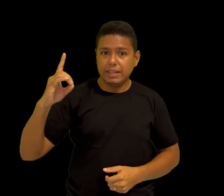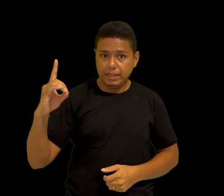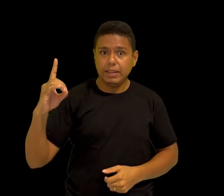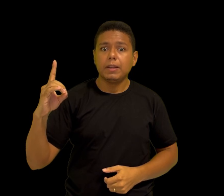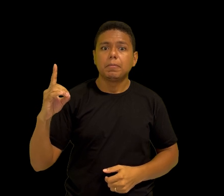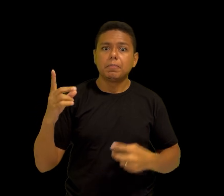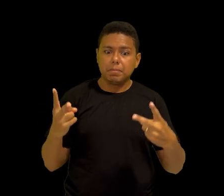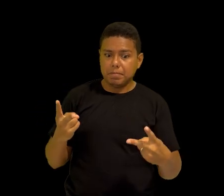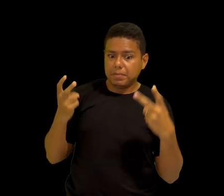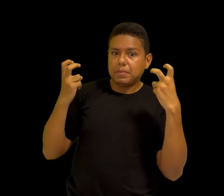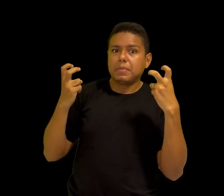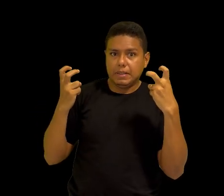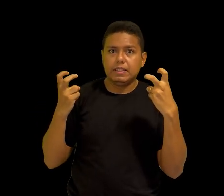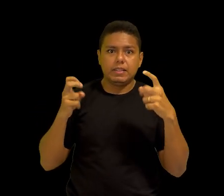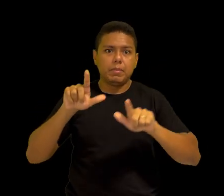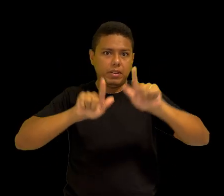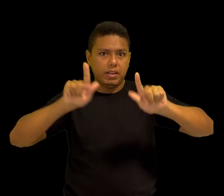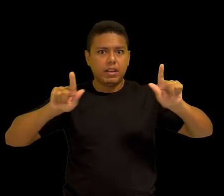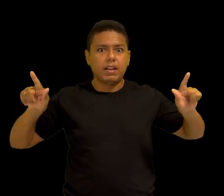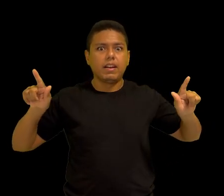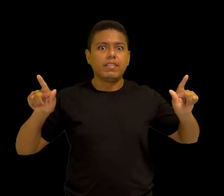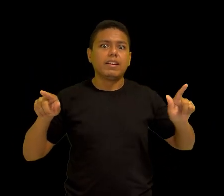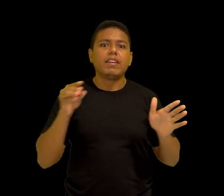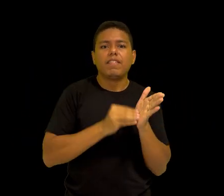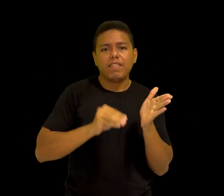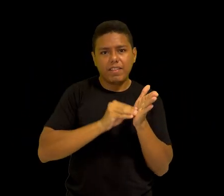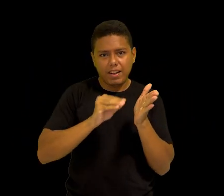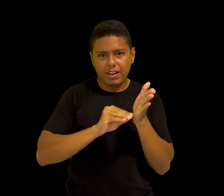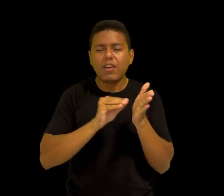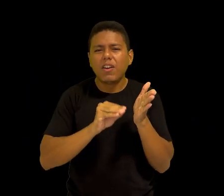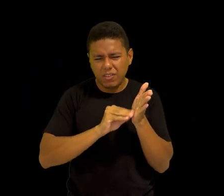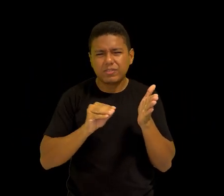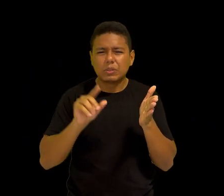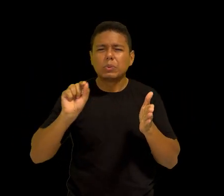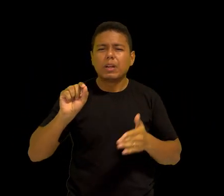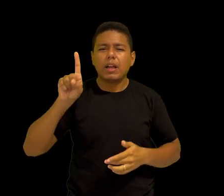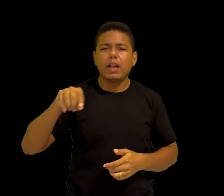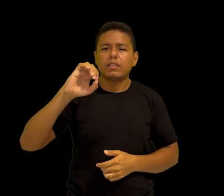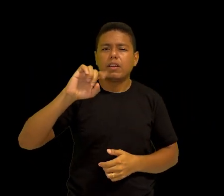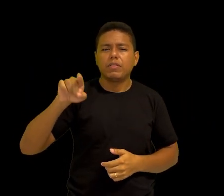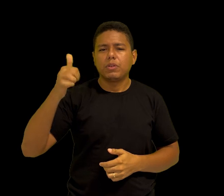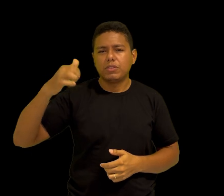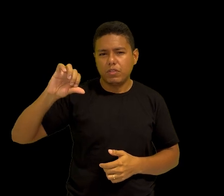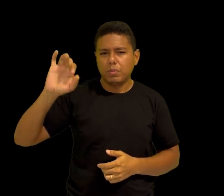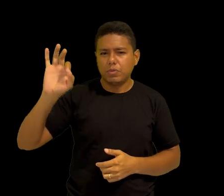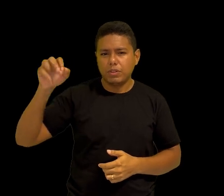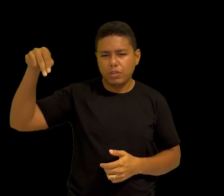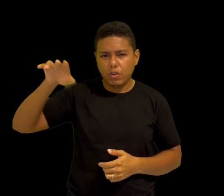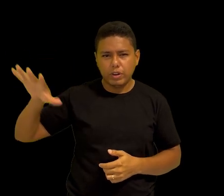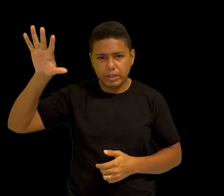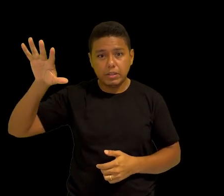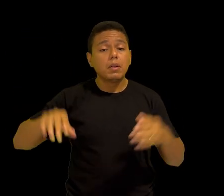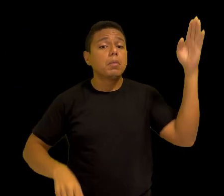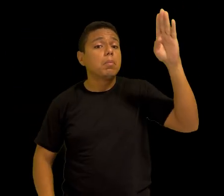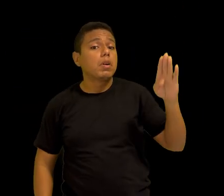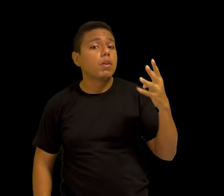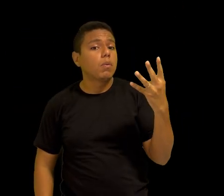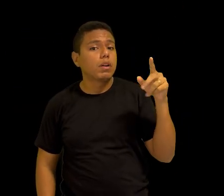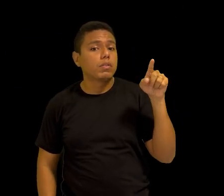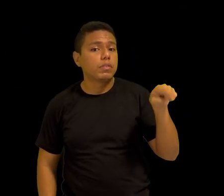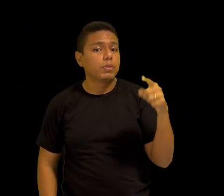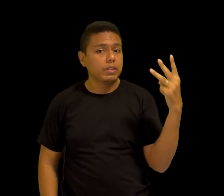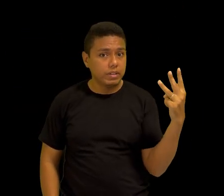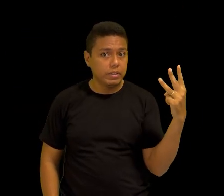pode ver aqui, né, a insuficiência de vitamina D de 0,9% no Nordeste, enquanto a média brasileira foi de